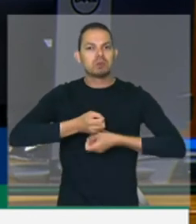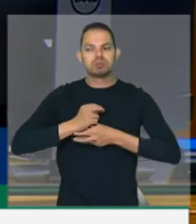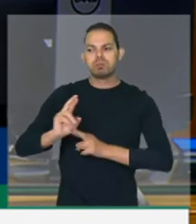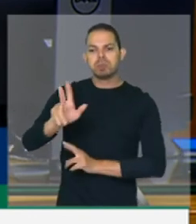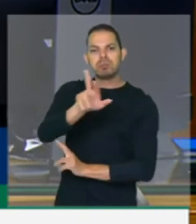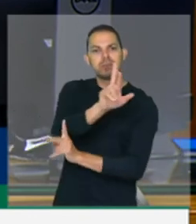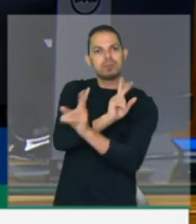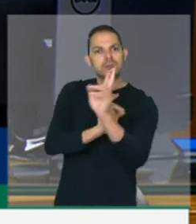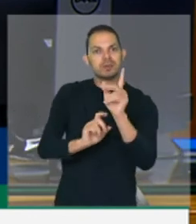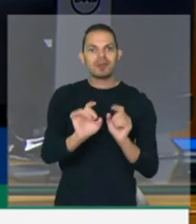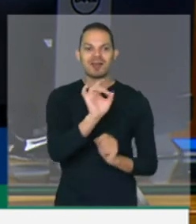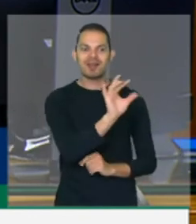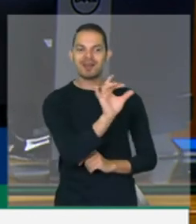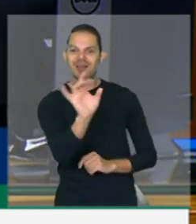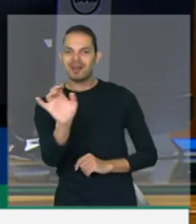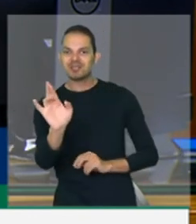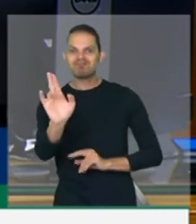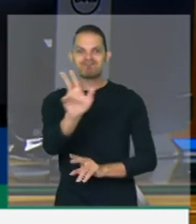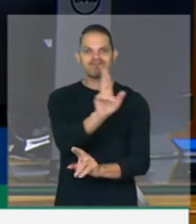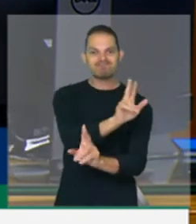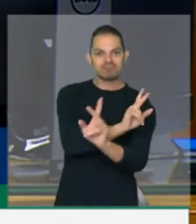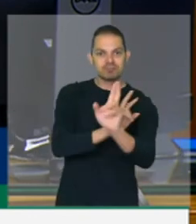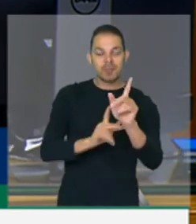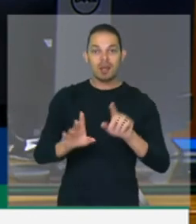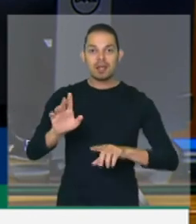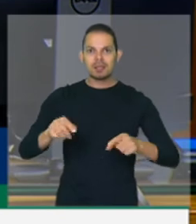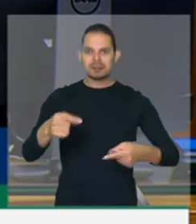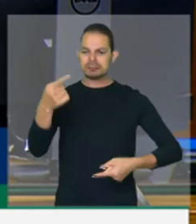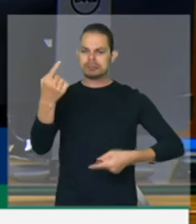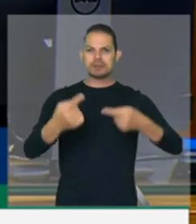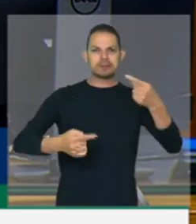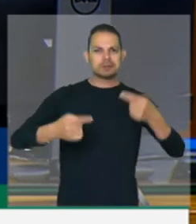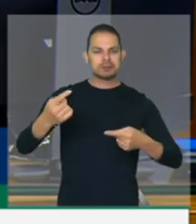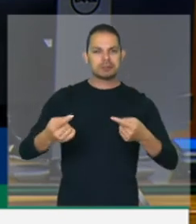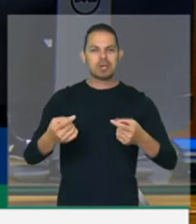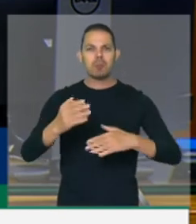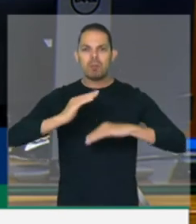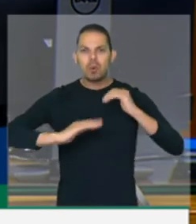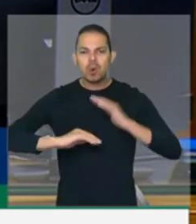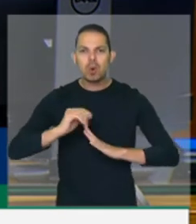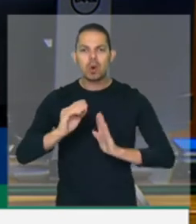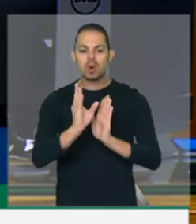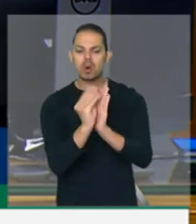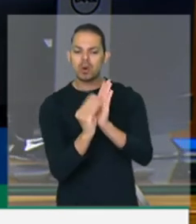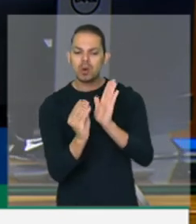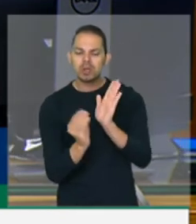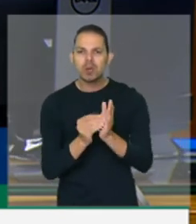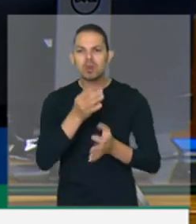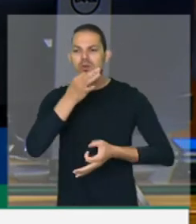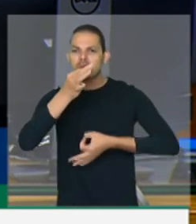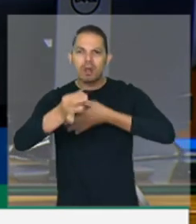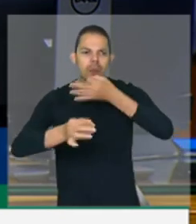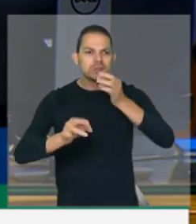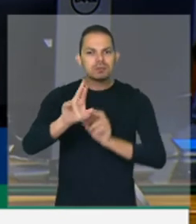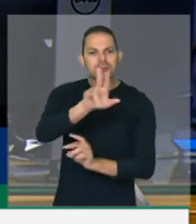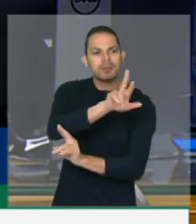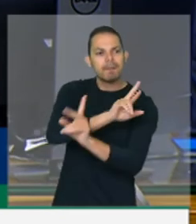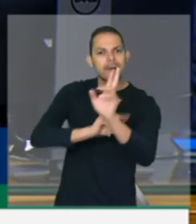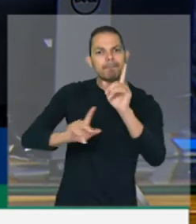diferenças e, muitas vezes, divergimos sobre o modo e o conteúdo, sobre como as opiniões de cada um são